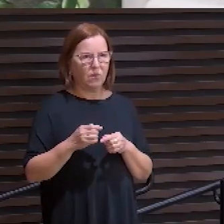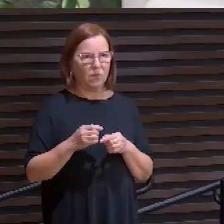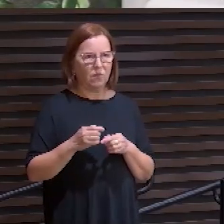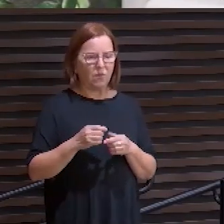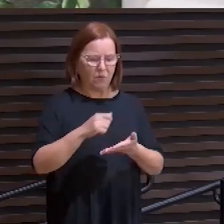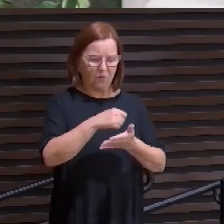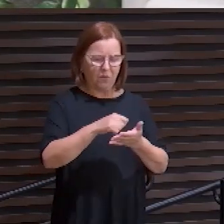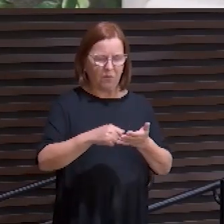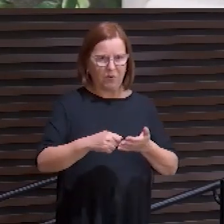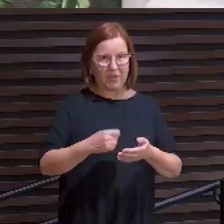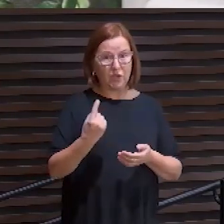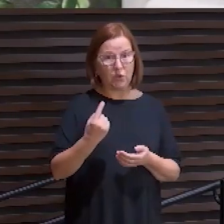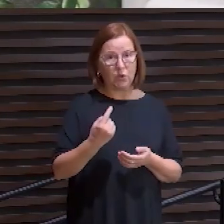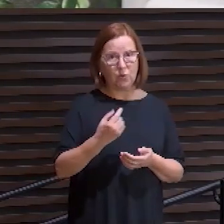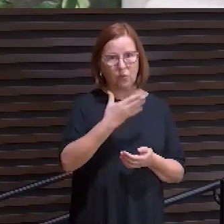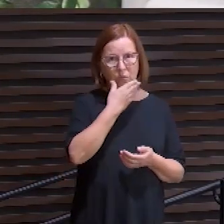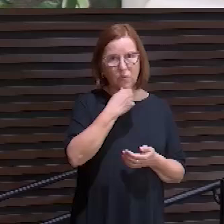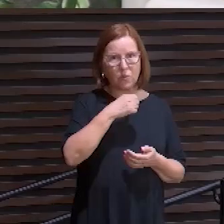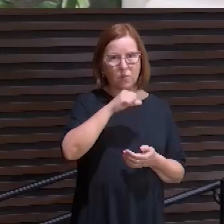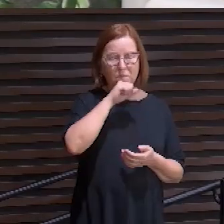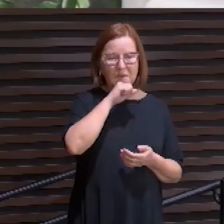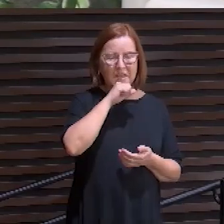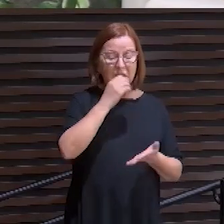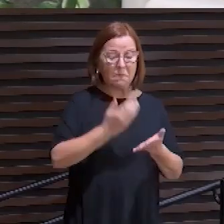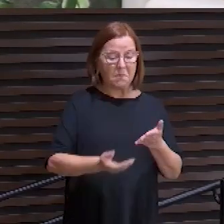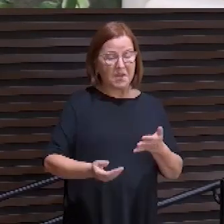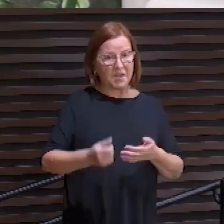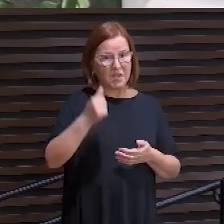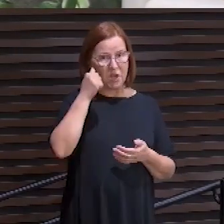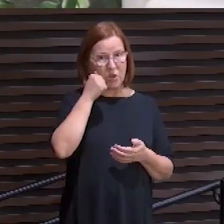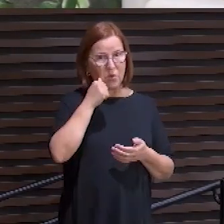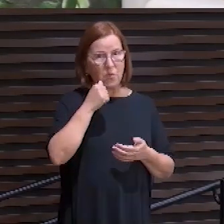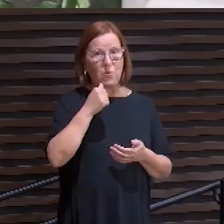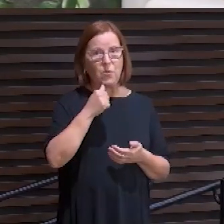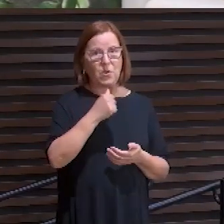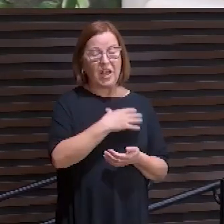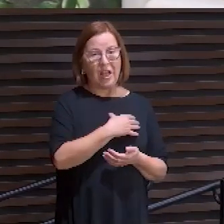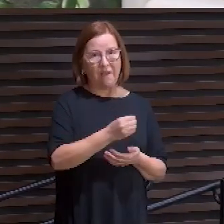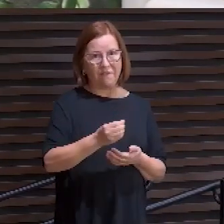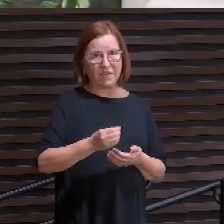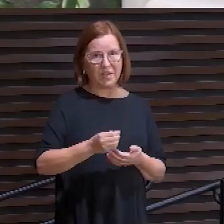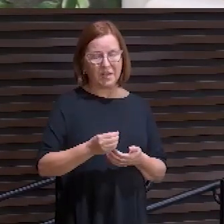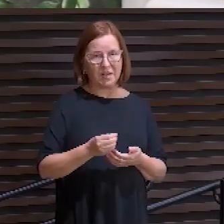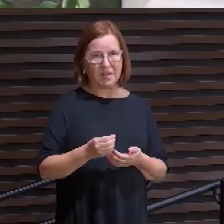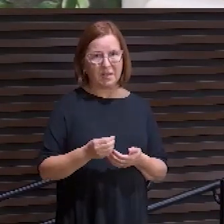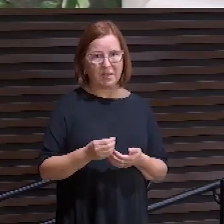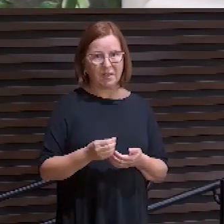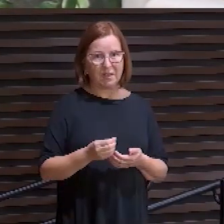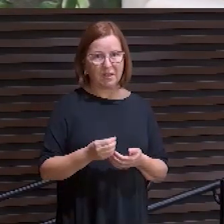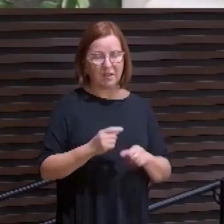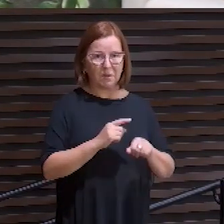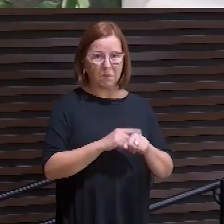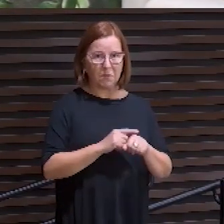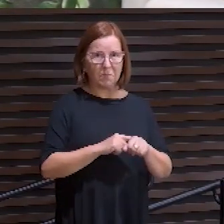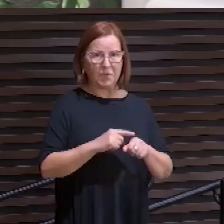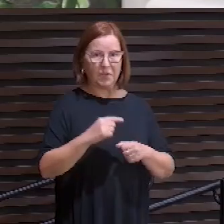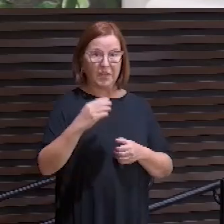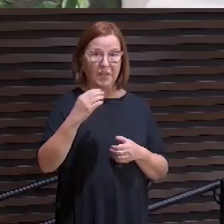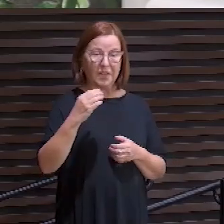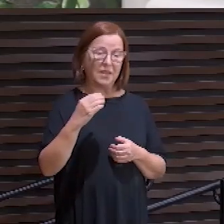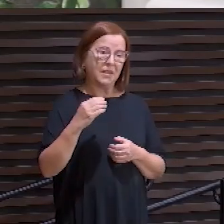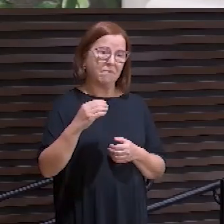que perdeu a filha, enquanto ele amealhava a